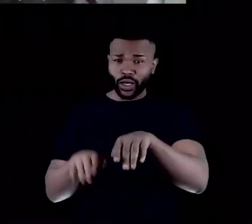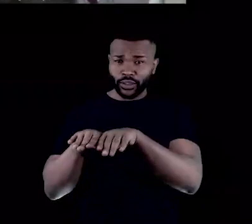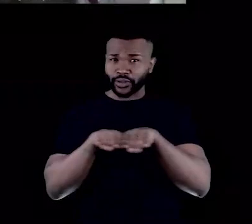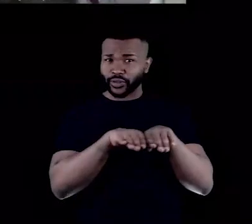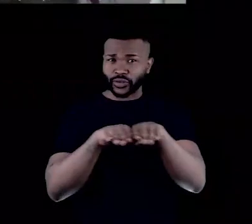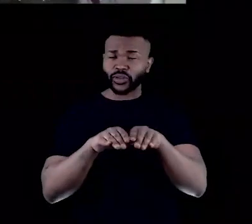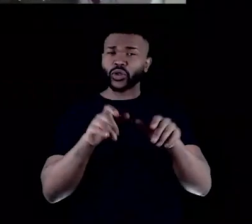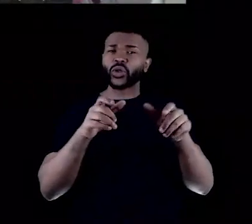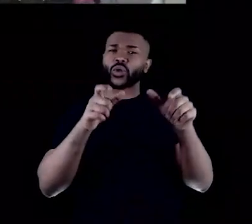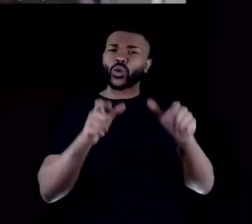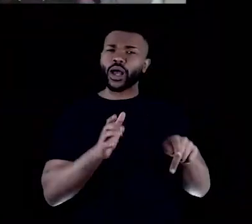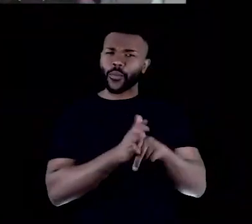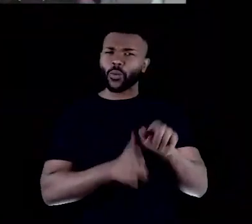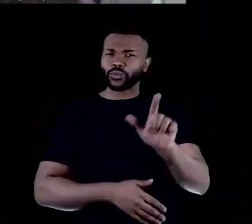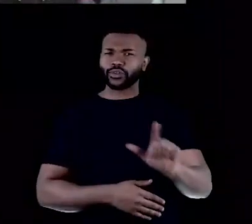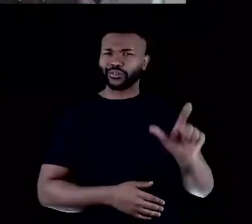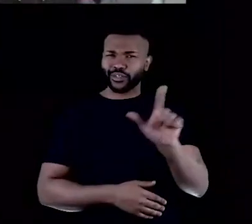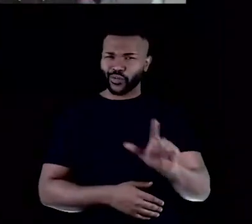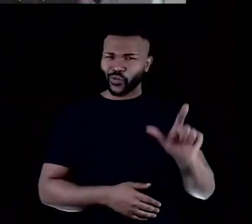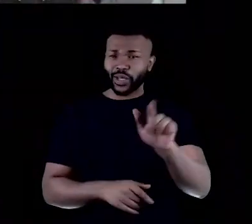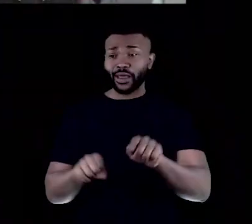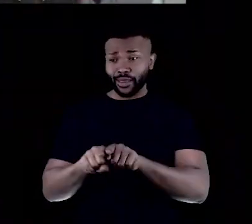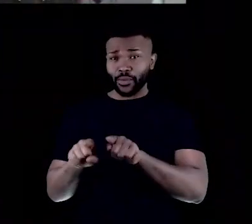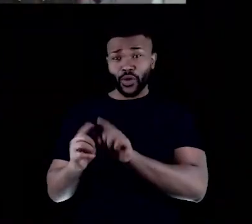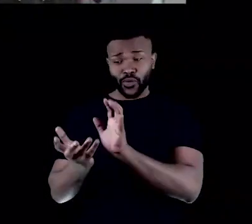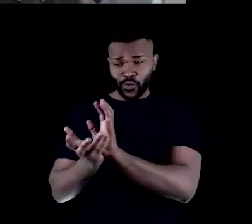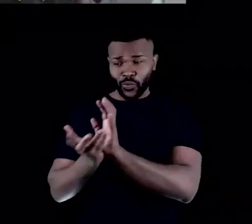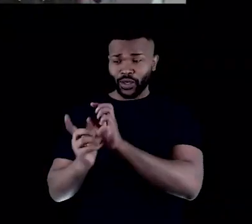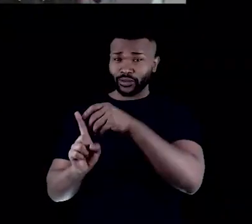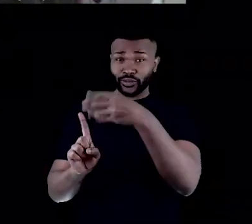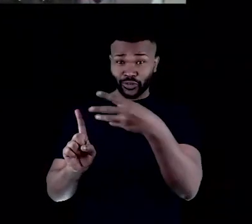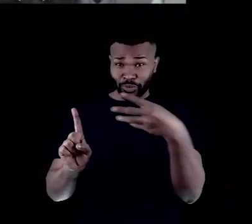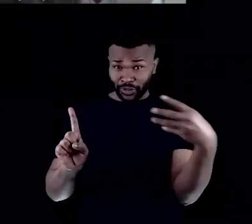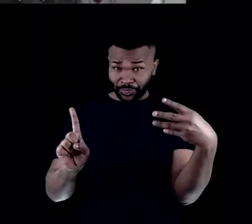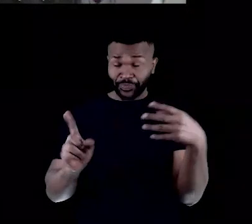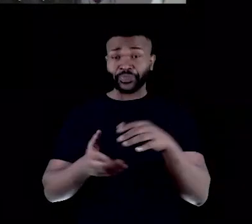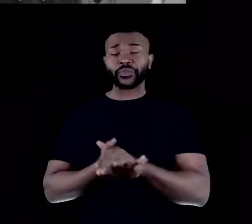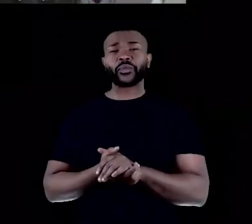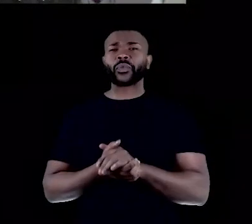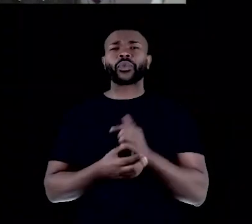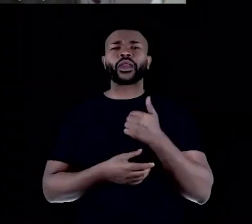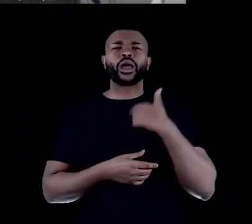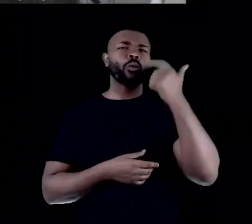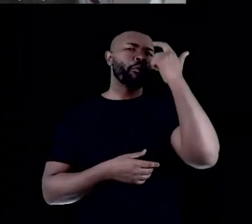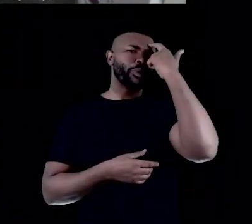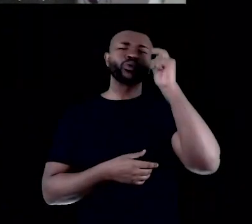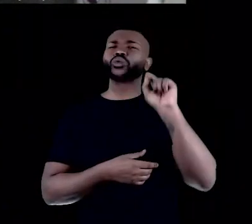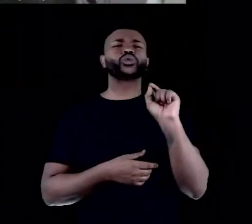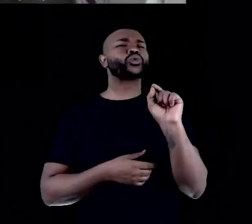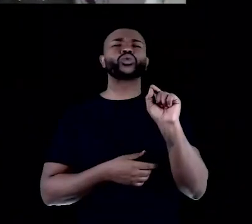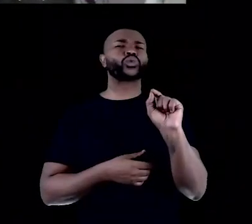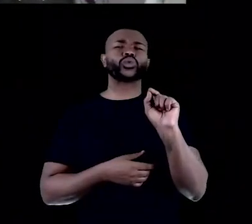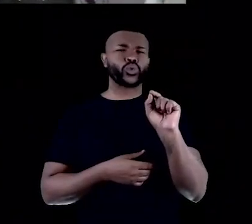que é comum tanto no ambiente da literatura quanto no ambiente da comunidade LGBTQIA+. Porque eu acho